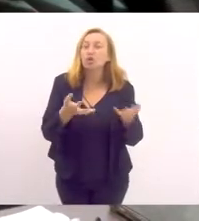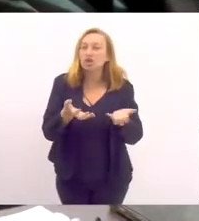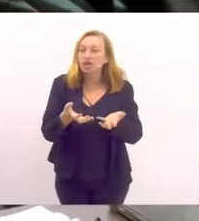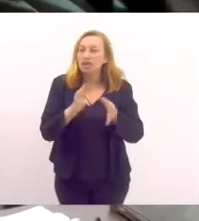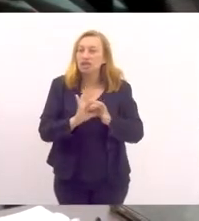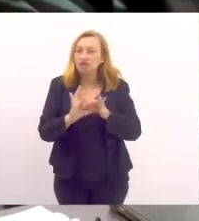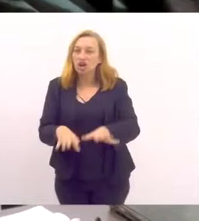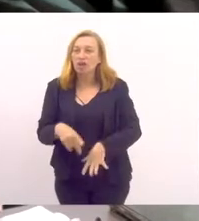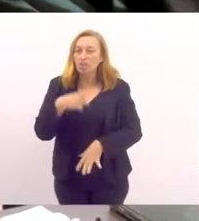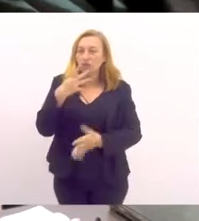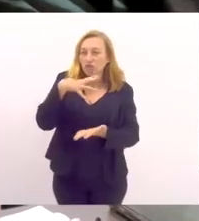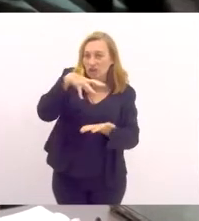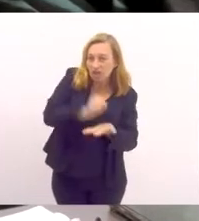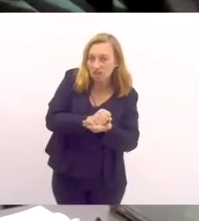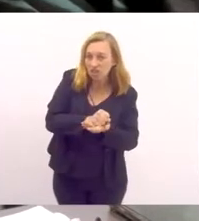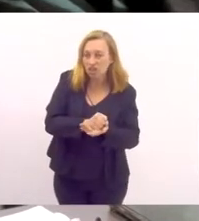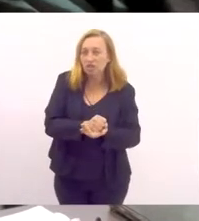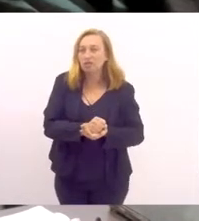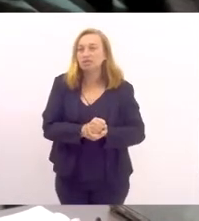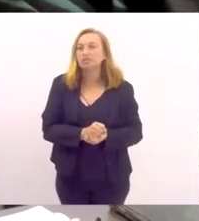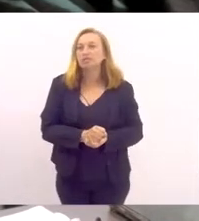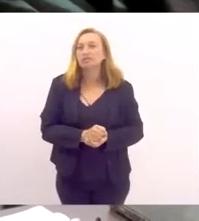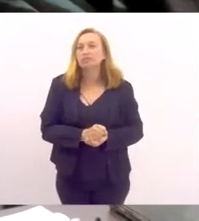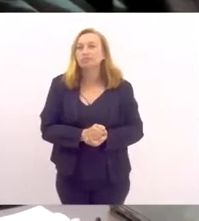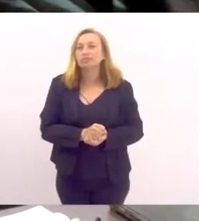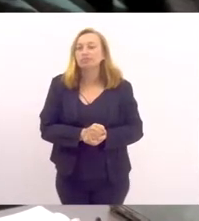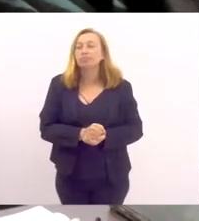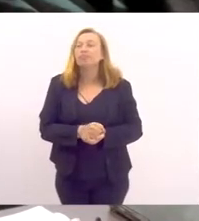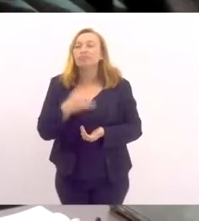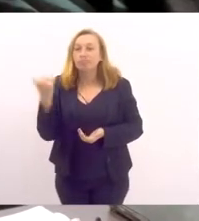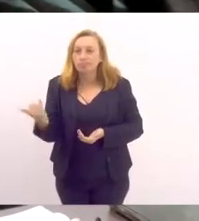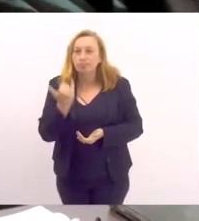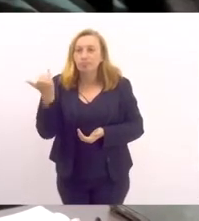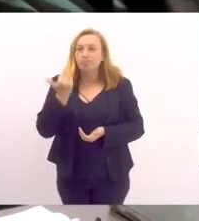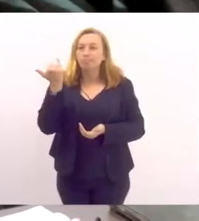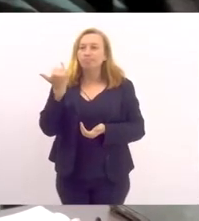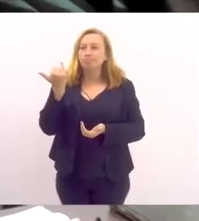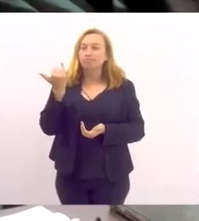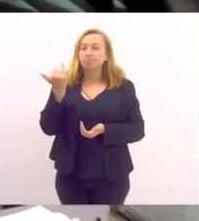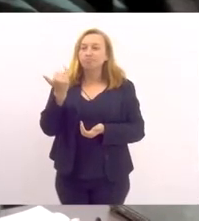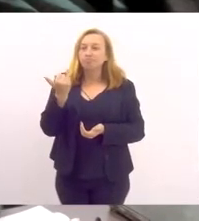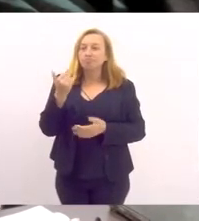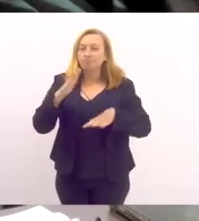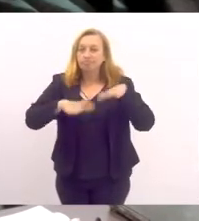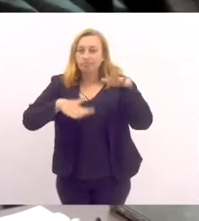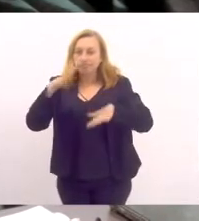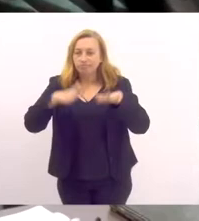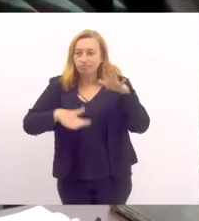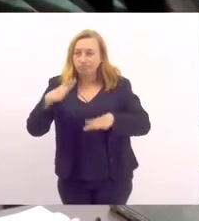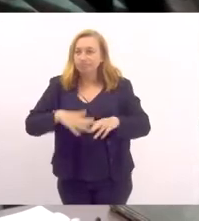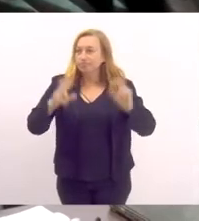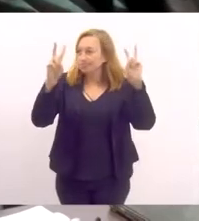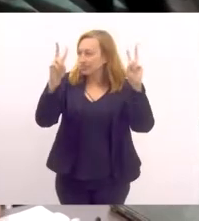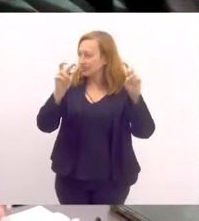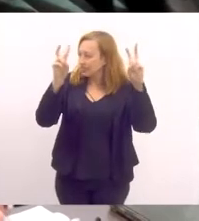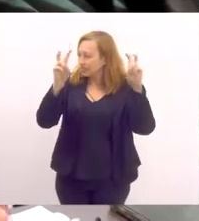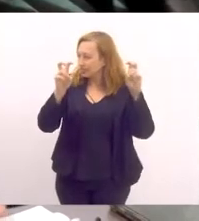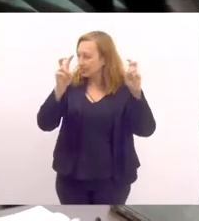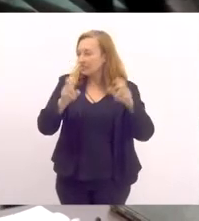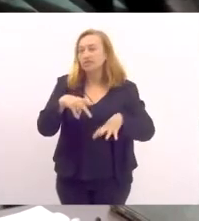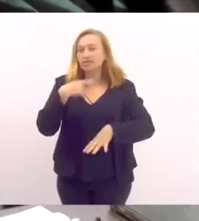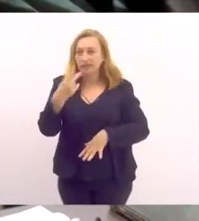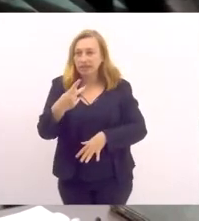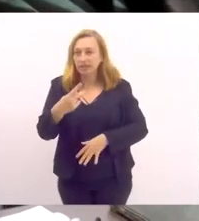por fim, só registrado, que é de suma importância que, independente dessas questões que foram